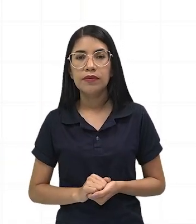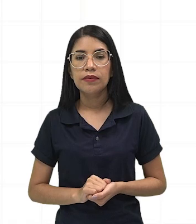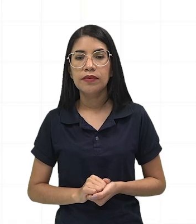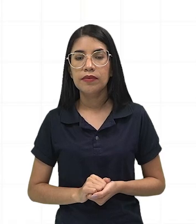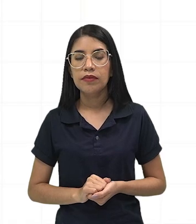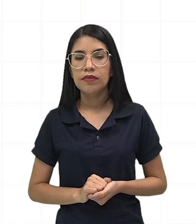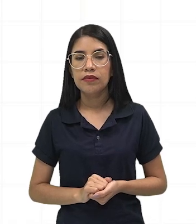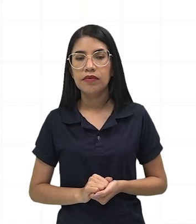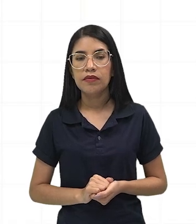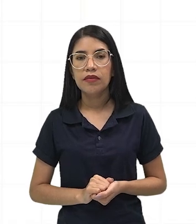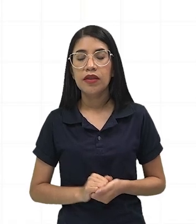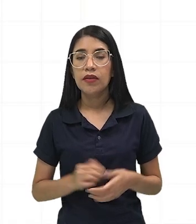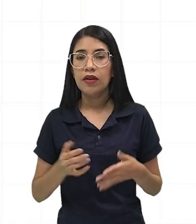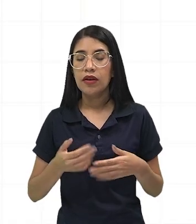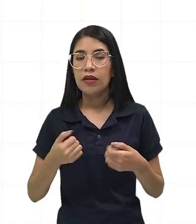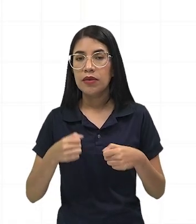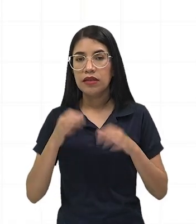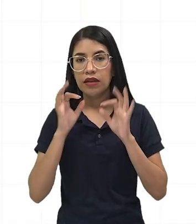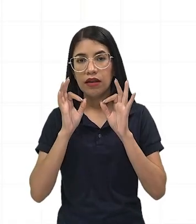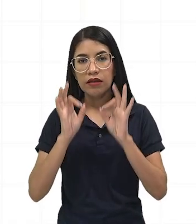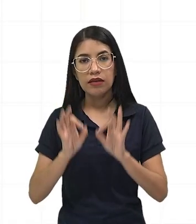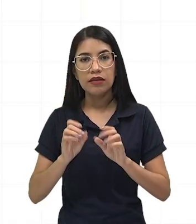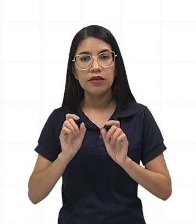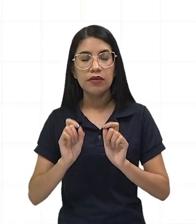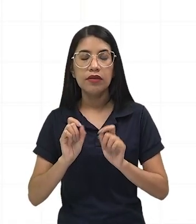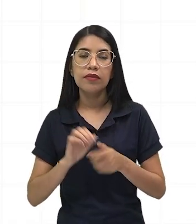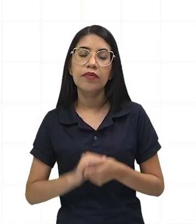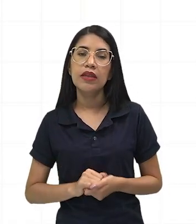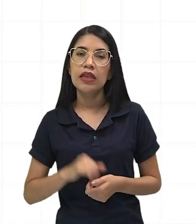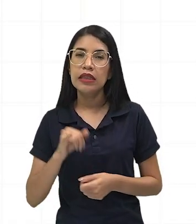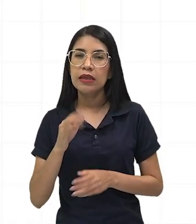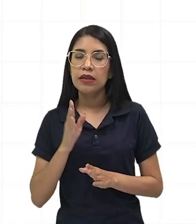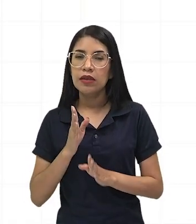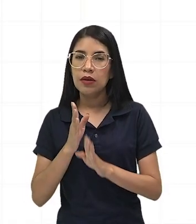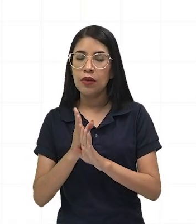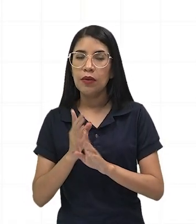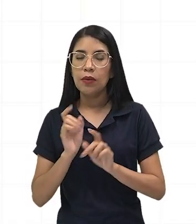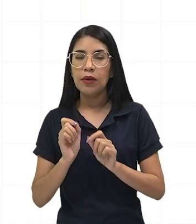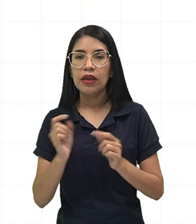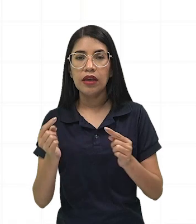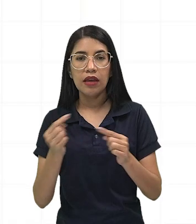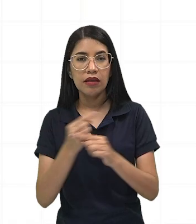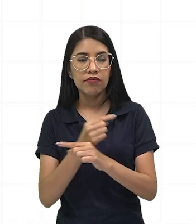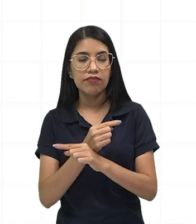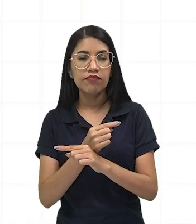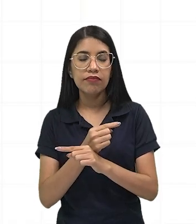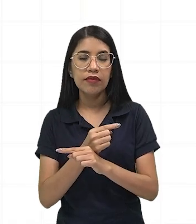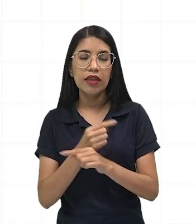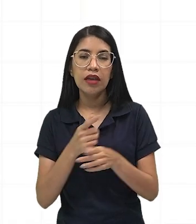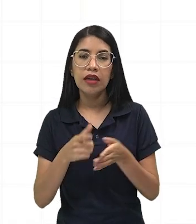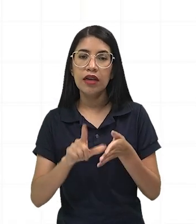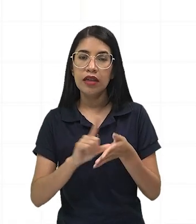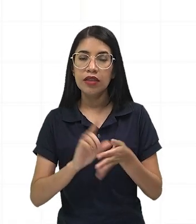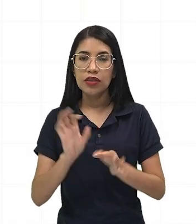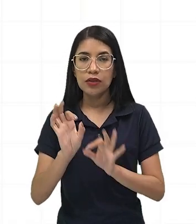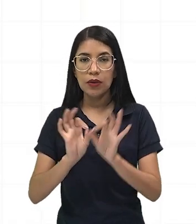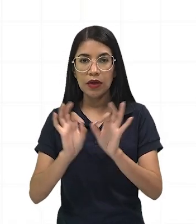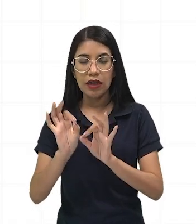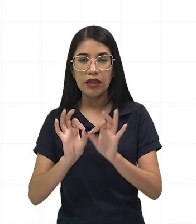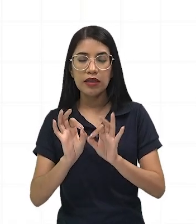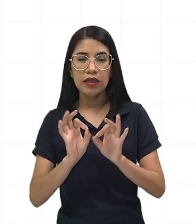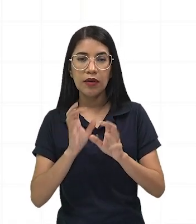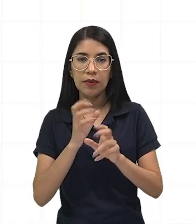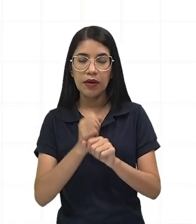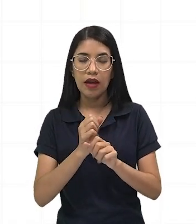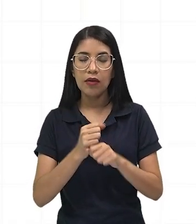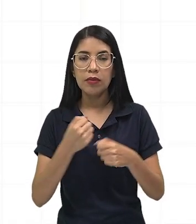proporções. Então, é isso que você tem que ficar atento. Quando você detectar que ela é inversamente, antes de montar, você já vai ter